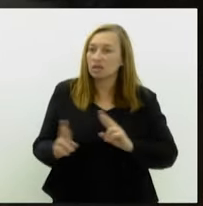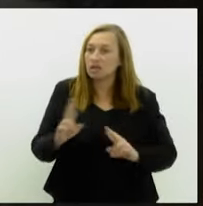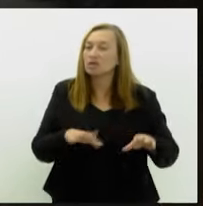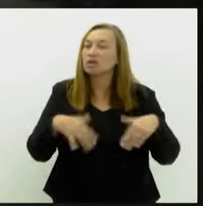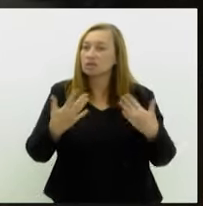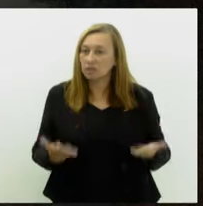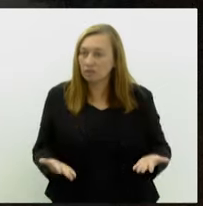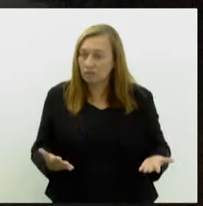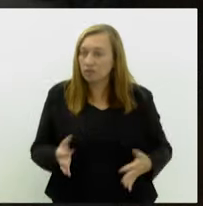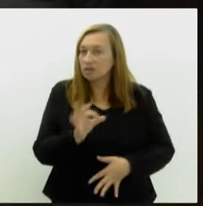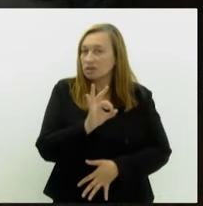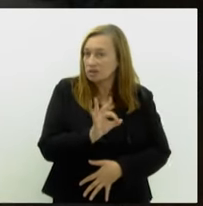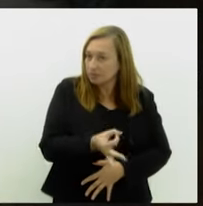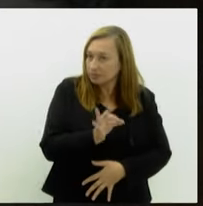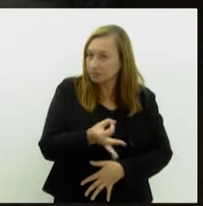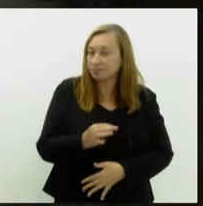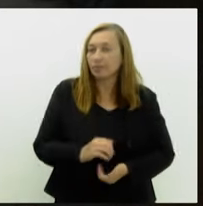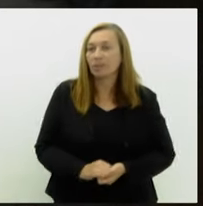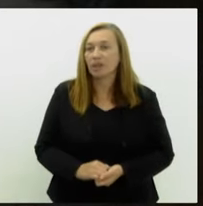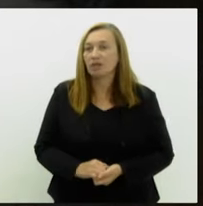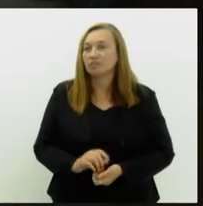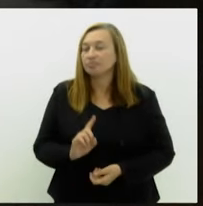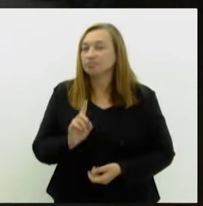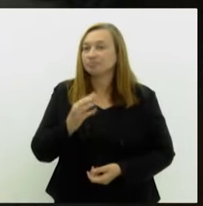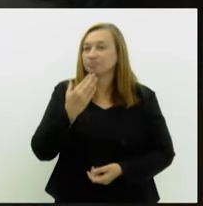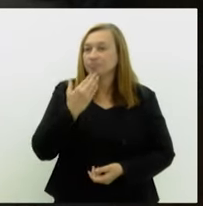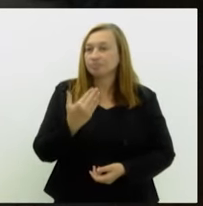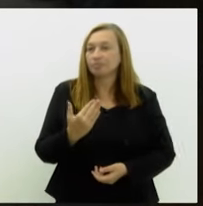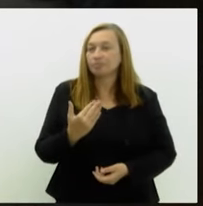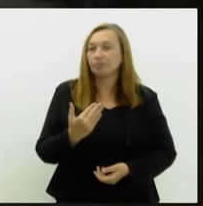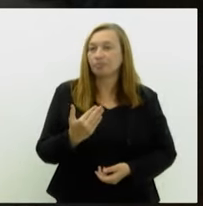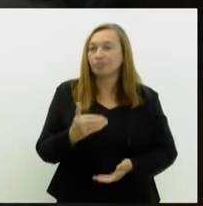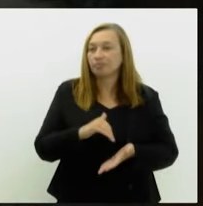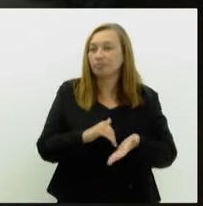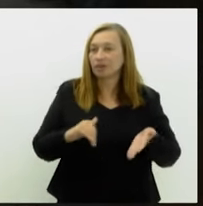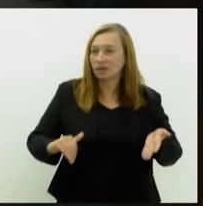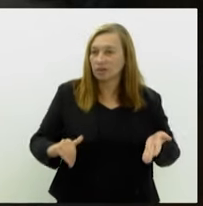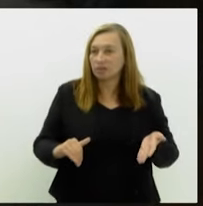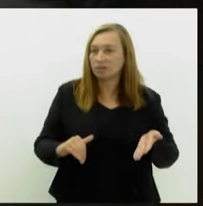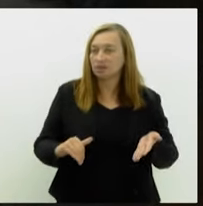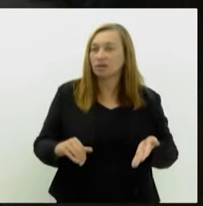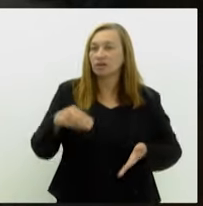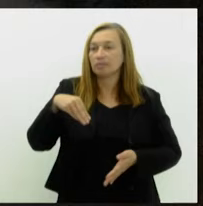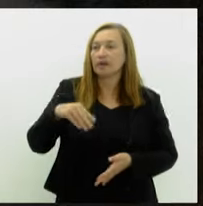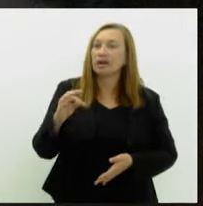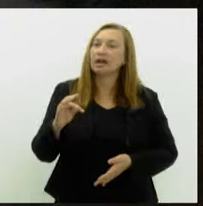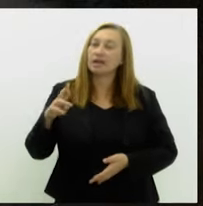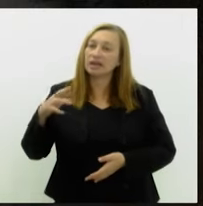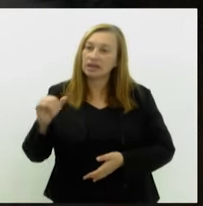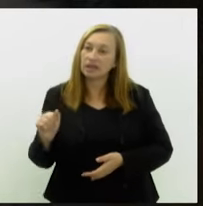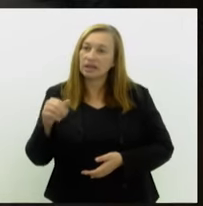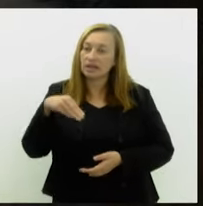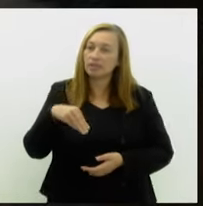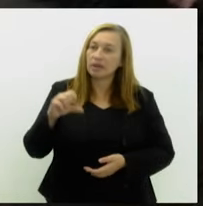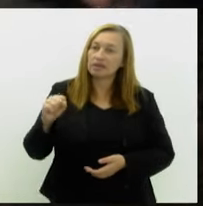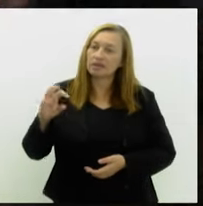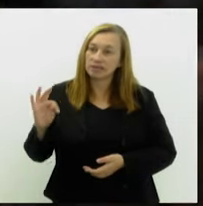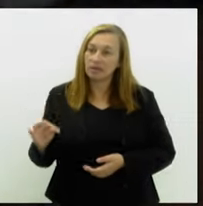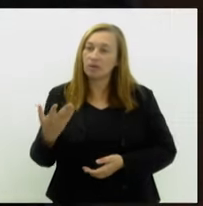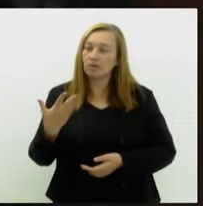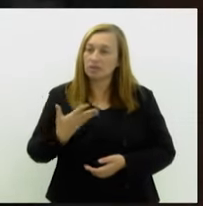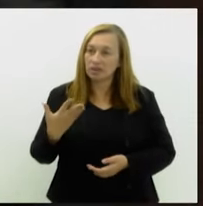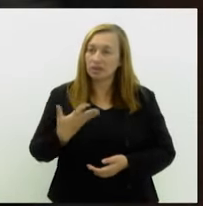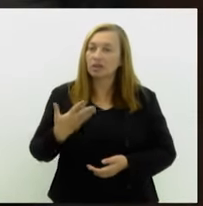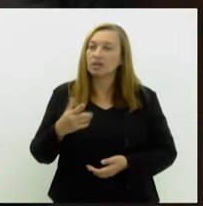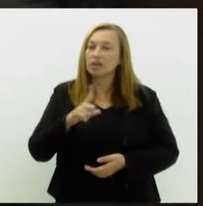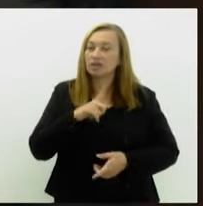Então, obviamente, eu não vou solicitar que retire, porque Marina do MST é uma companheira, tem